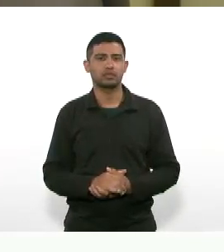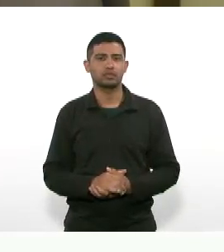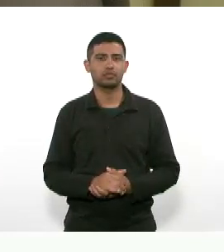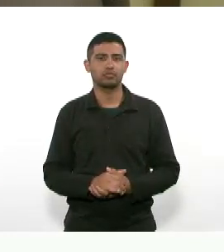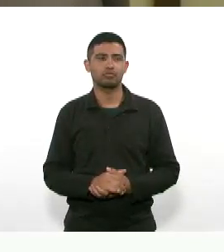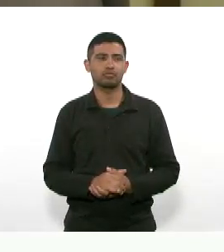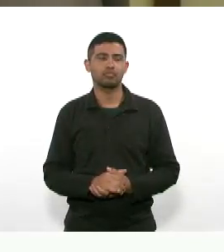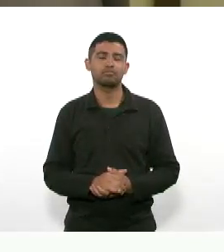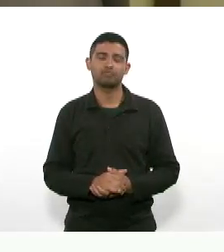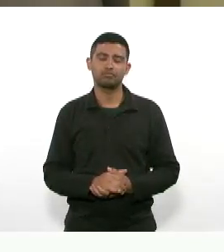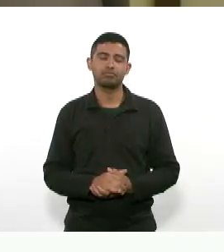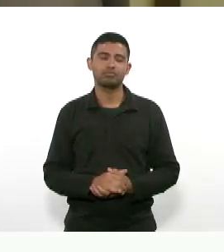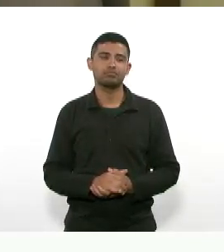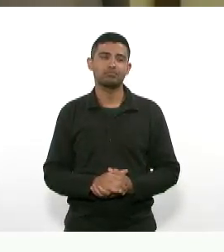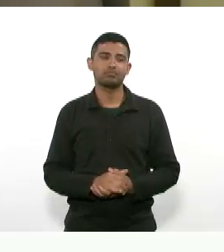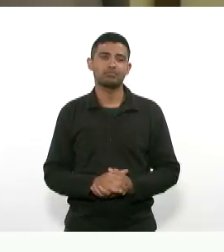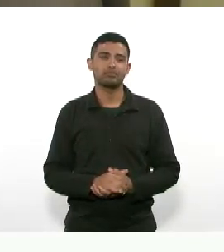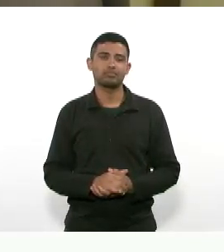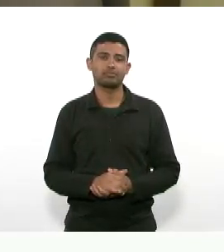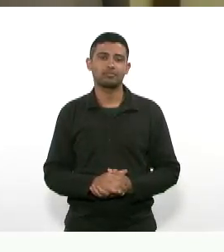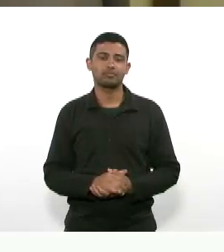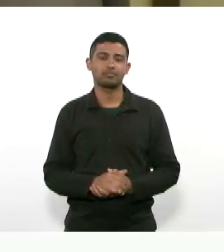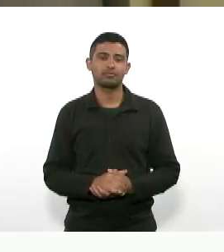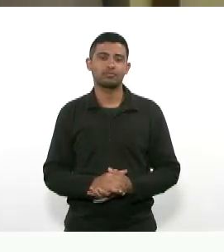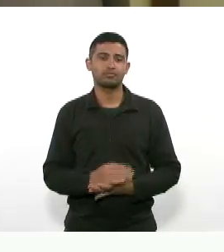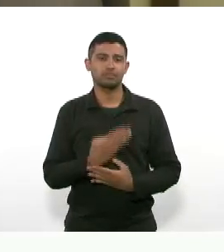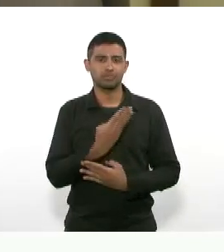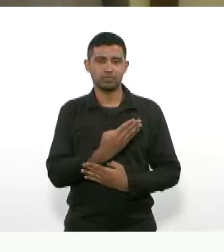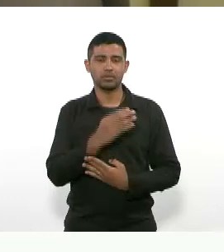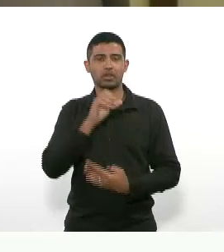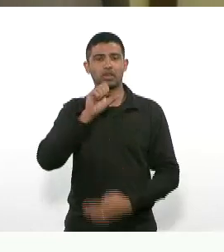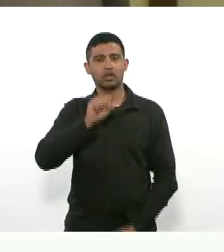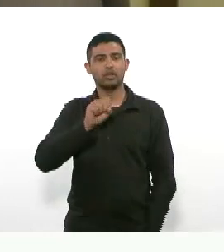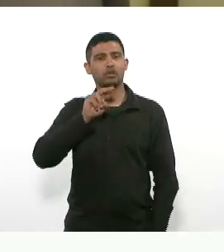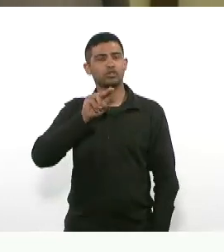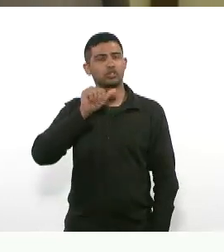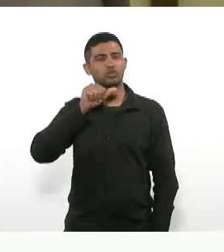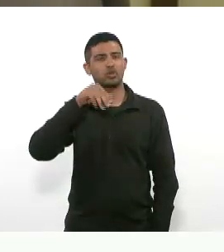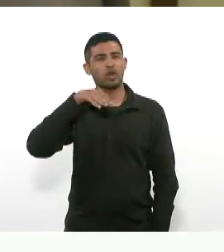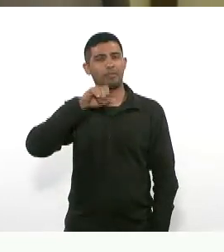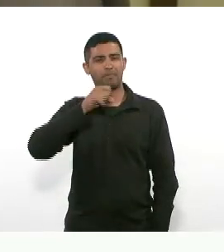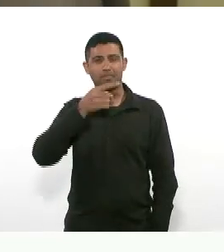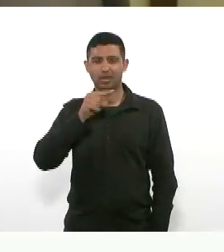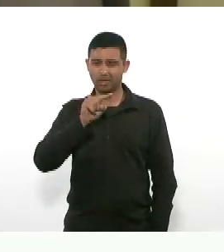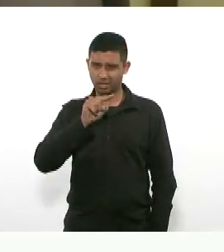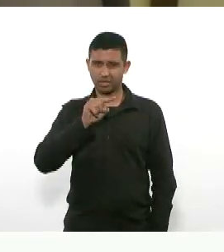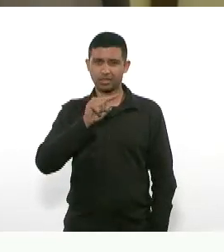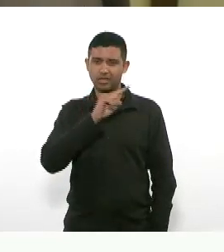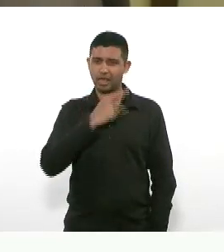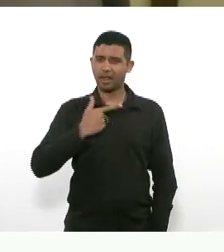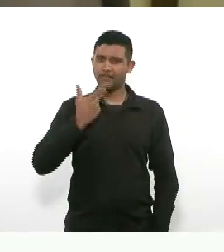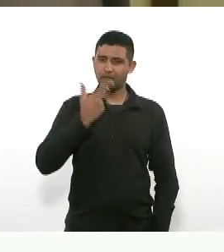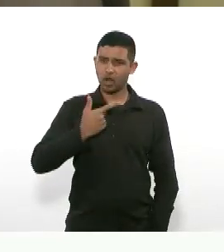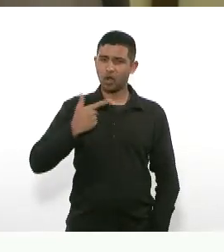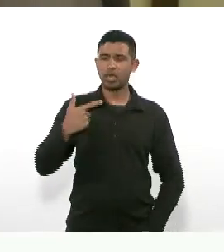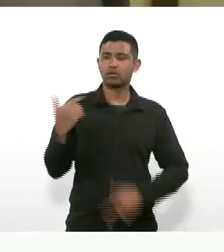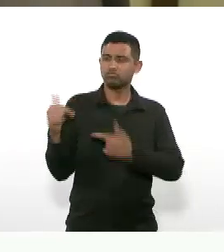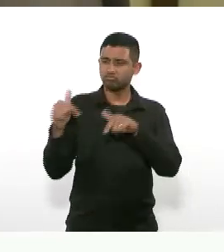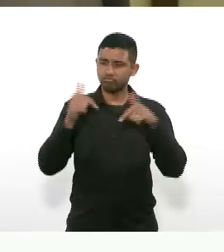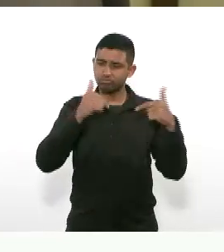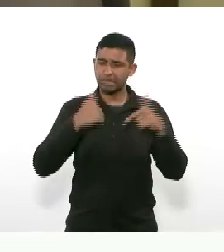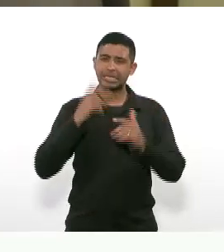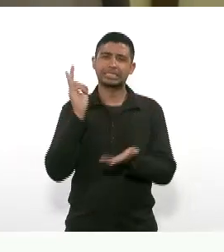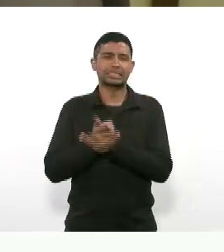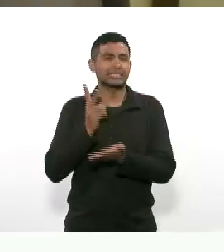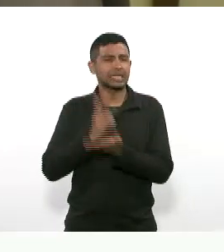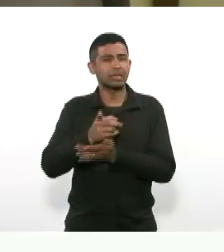minha amiga, até de concurso, amiga pessoal. A doutora Somani até colocou aqui que é o retrabalho constante. Os nossos